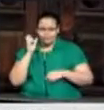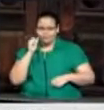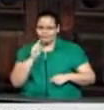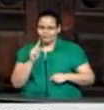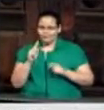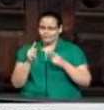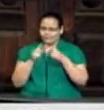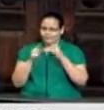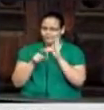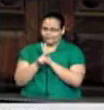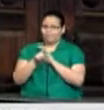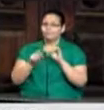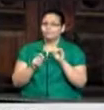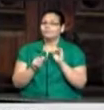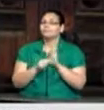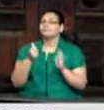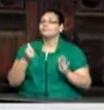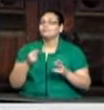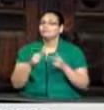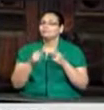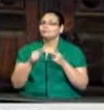pergunta. Segunda pergunta, presidente.